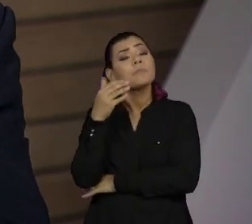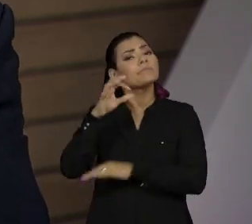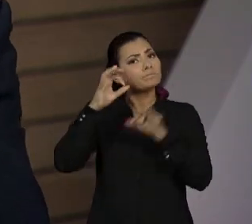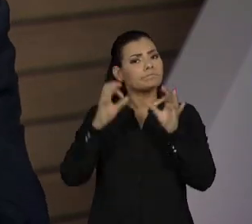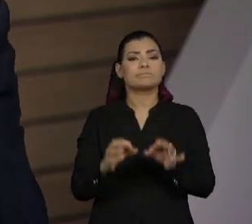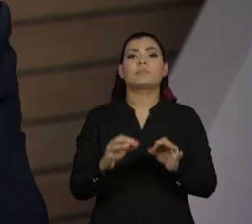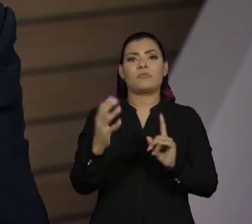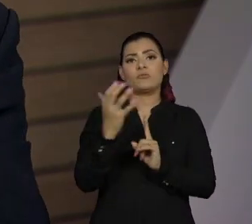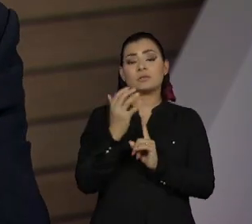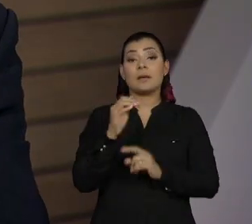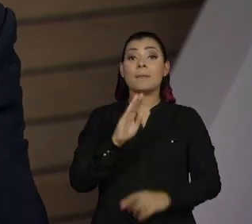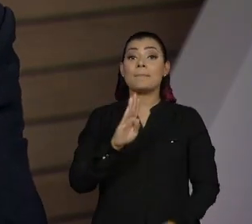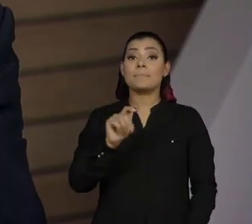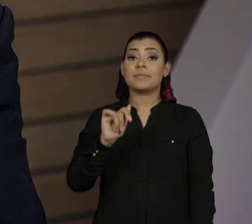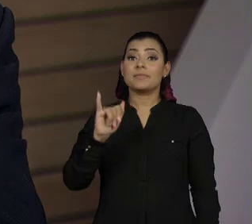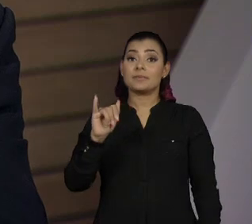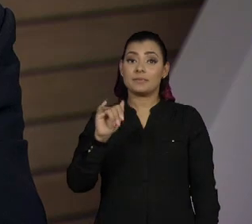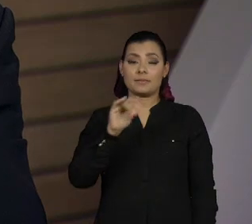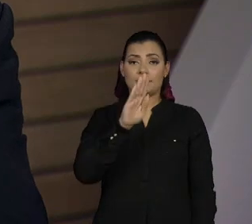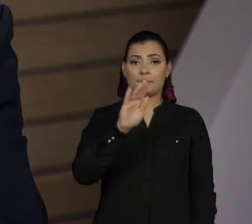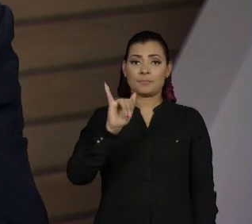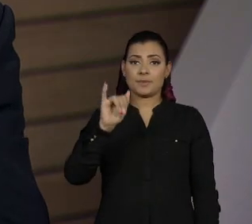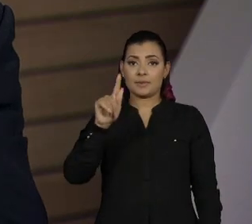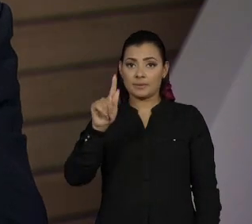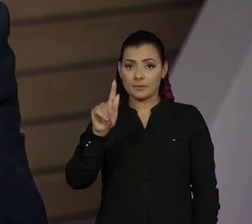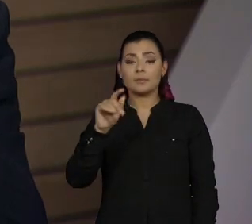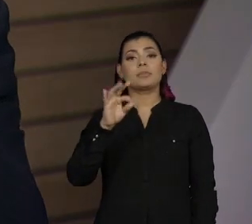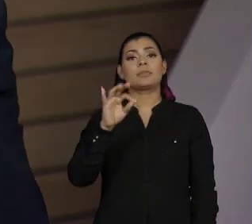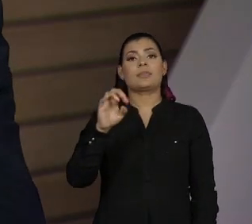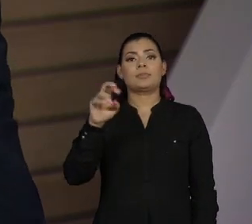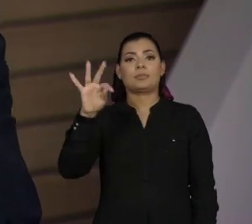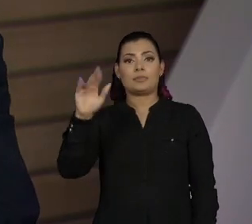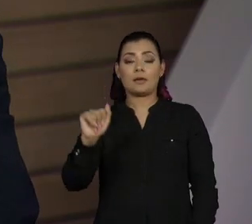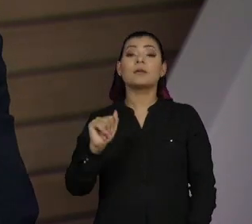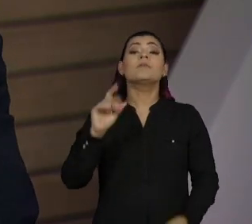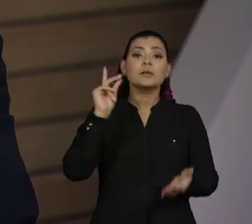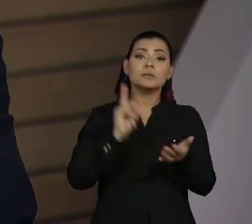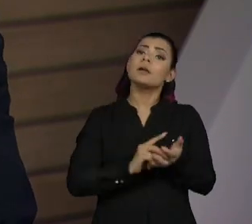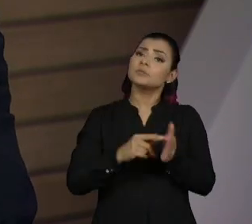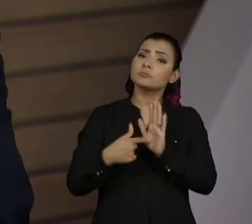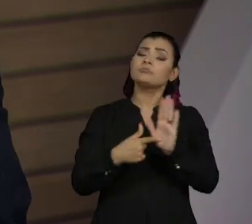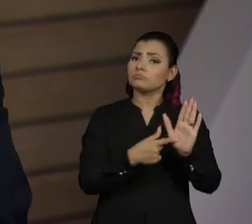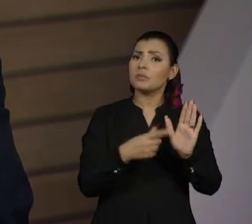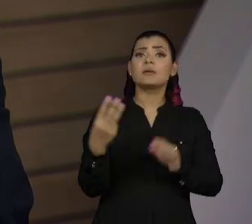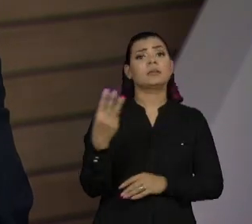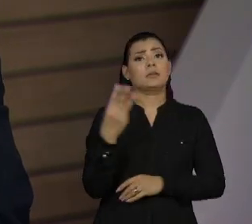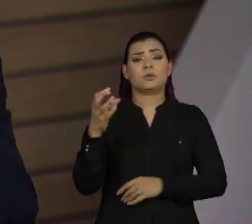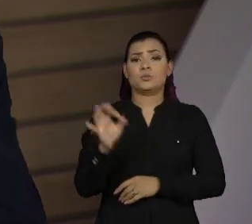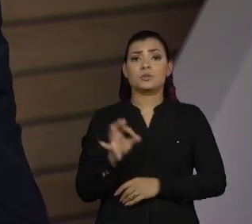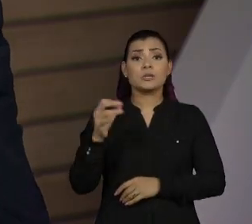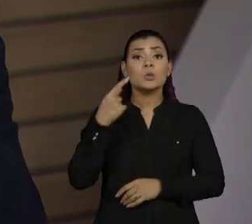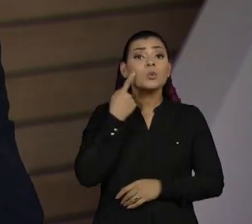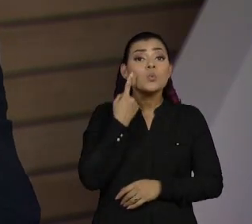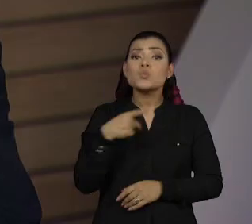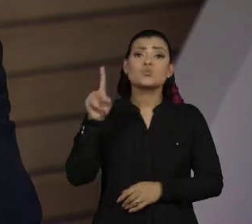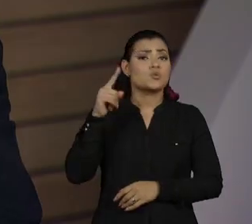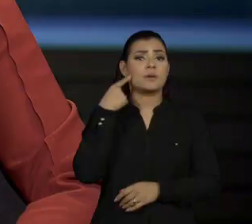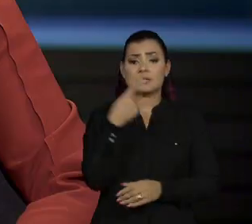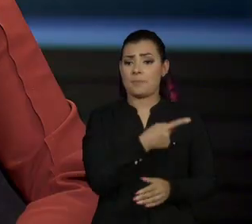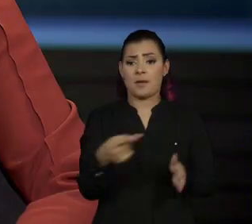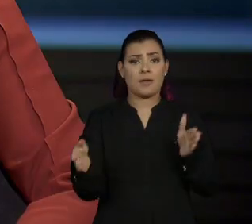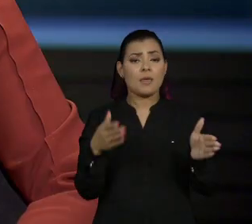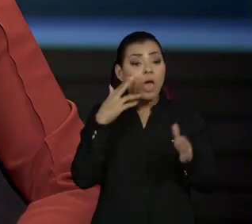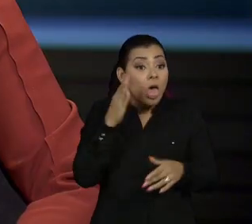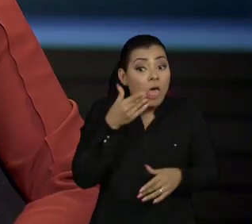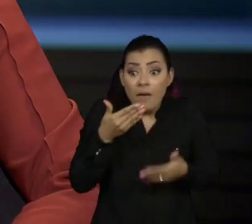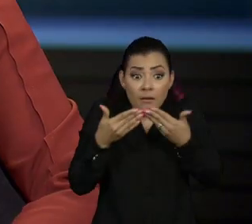dado, né? Nas últimas eleições, historicamente, 1/4 dos eleitores deixa para decidir seu candidato na última semana. Então, daqui até a última semana, acho que